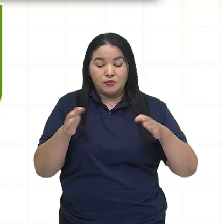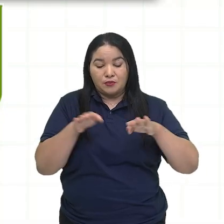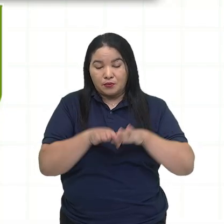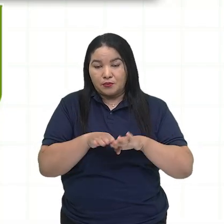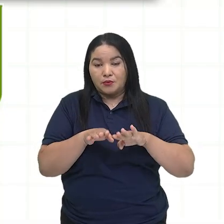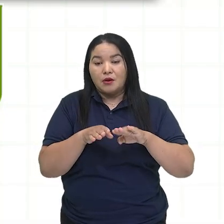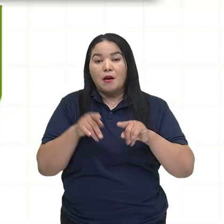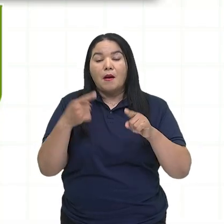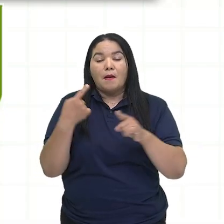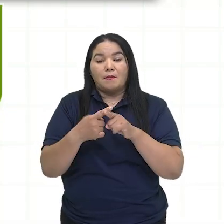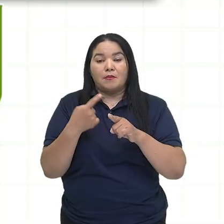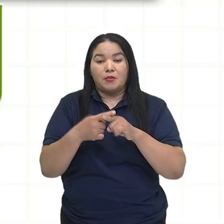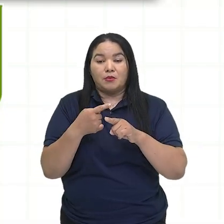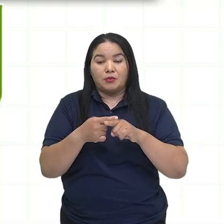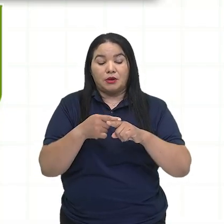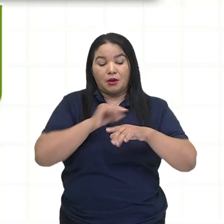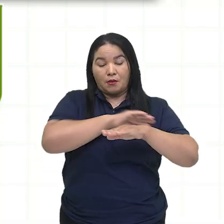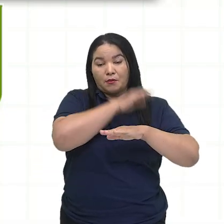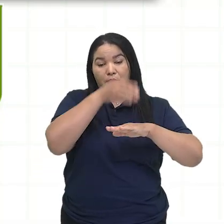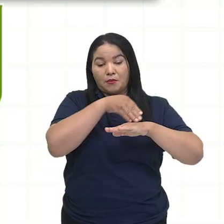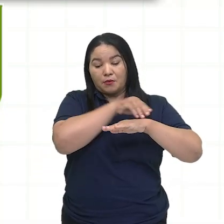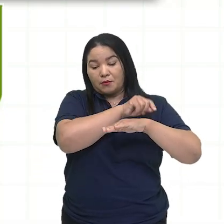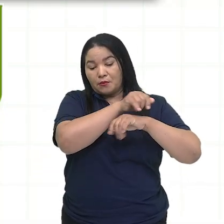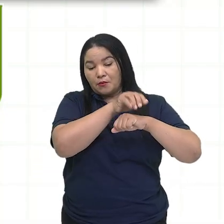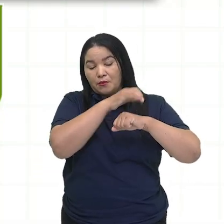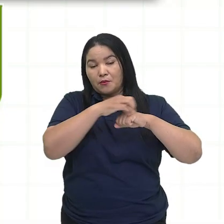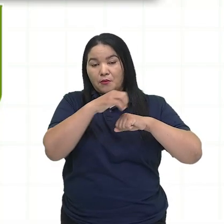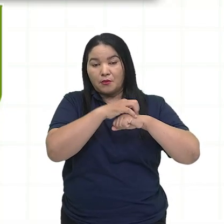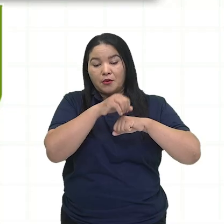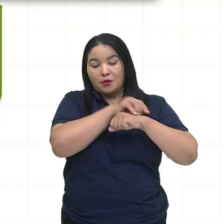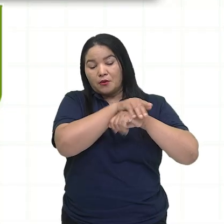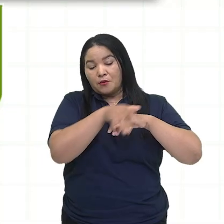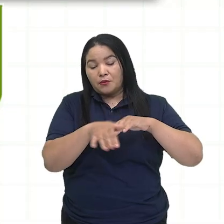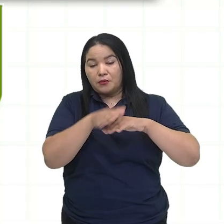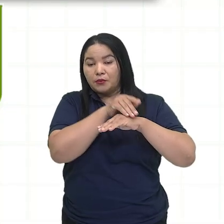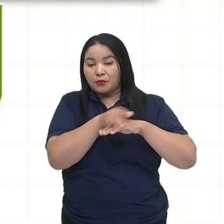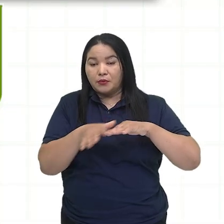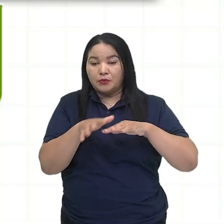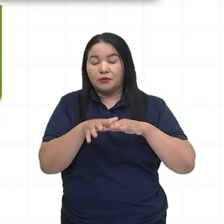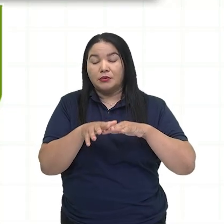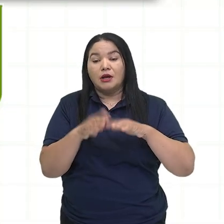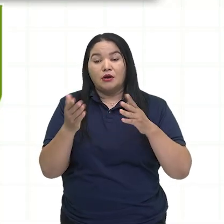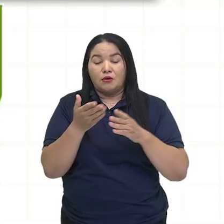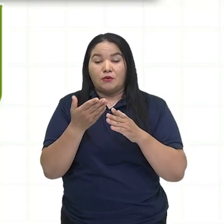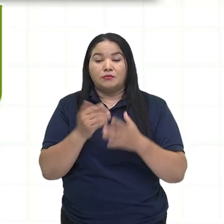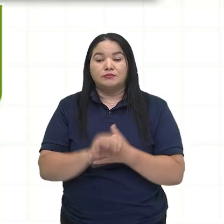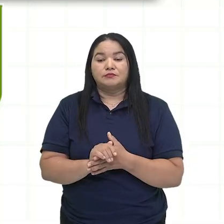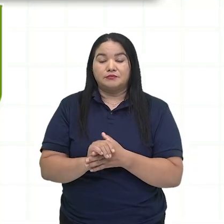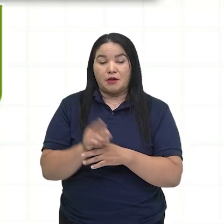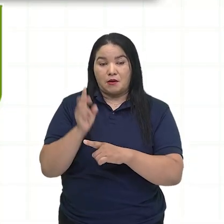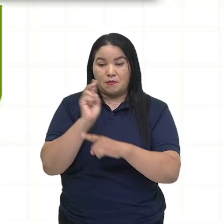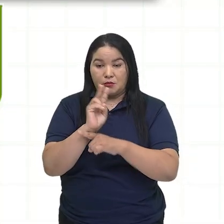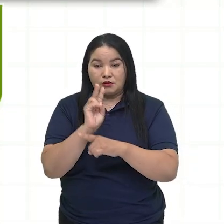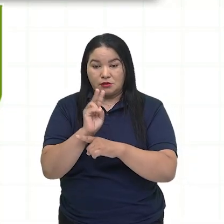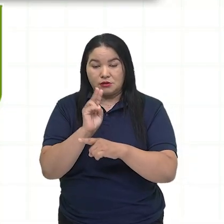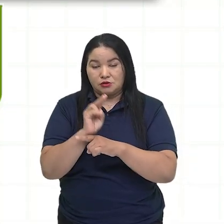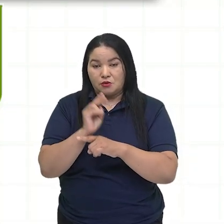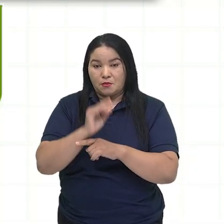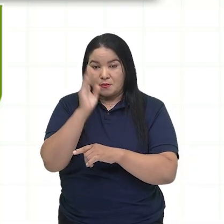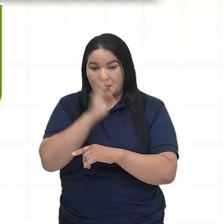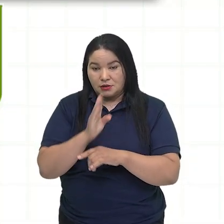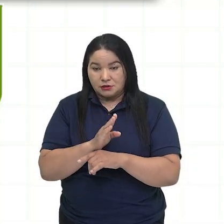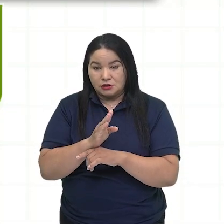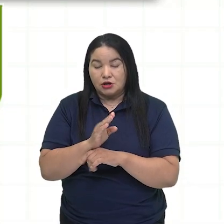Andes, certo? Então aqui, olha, nós vemos o nosso escudo brasileiro, escudo que